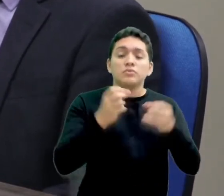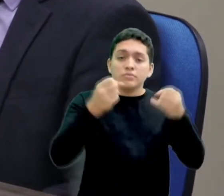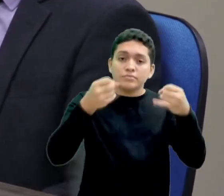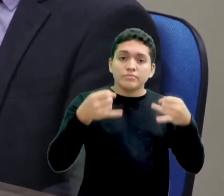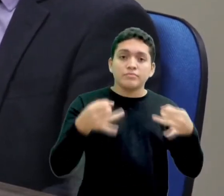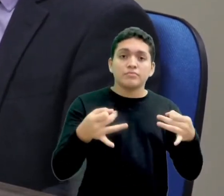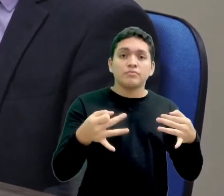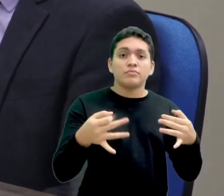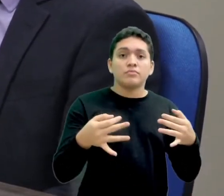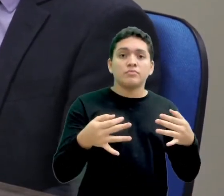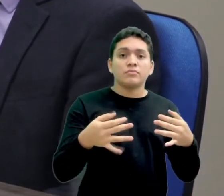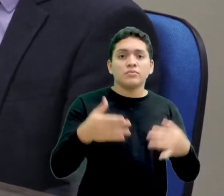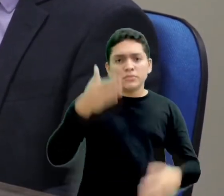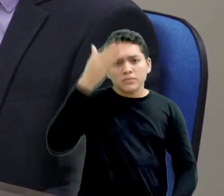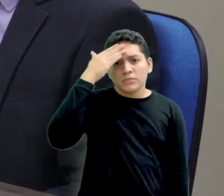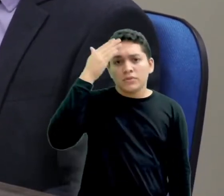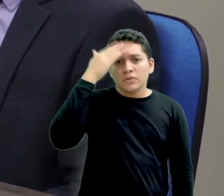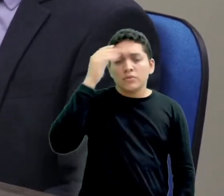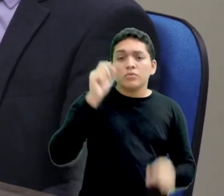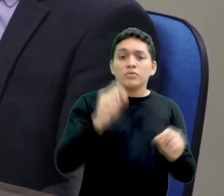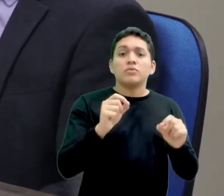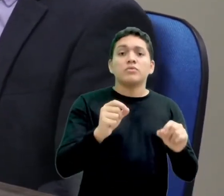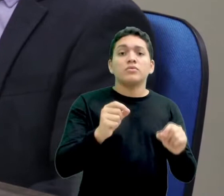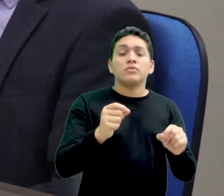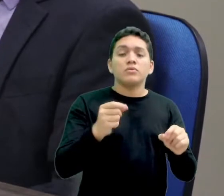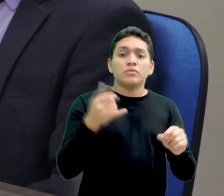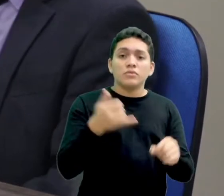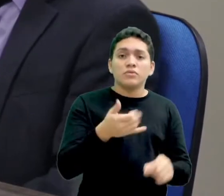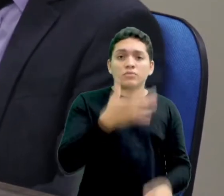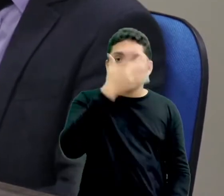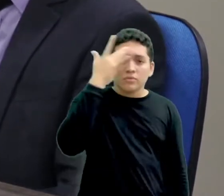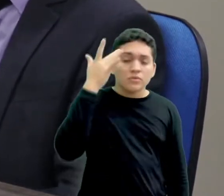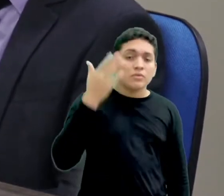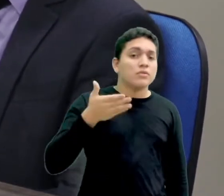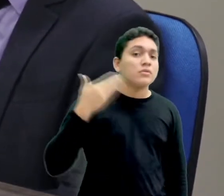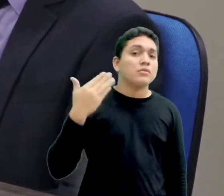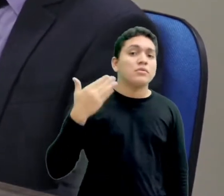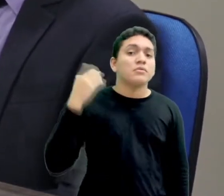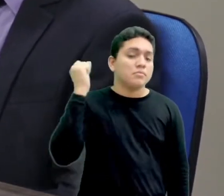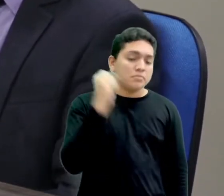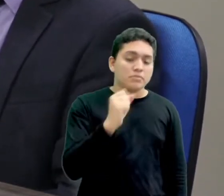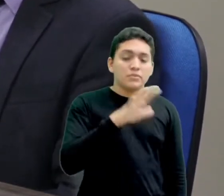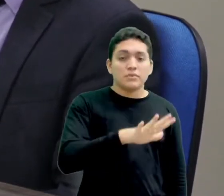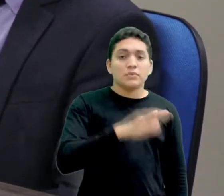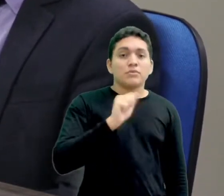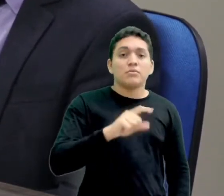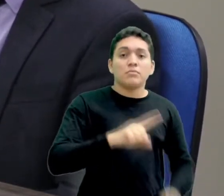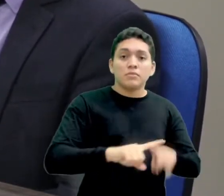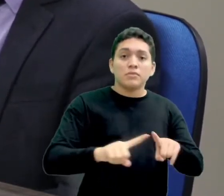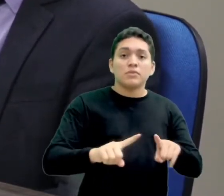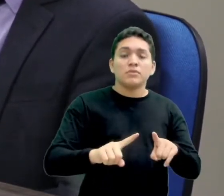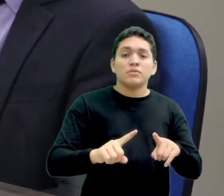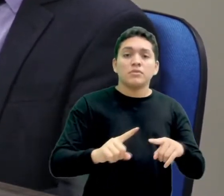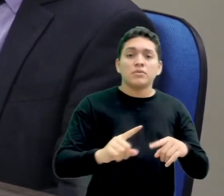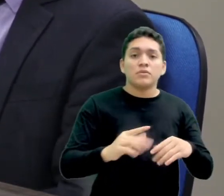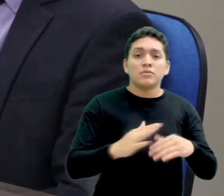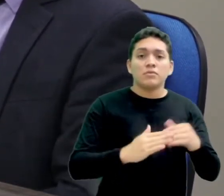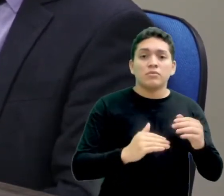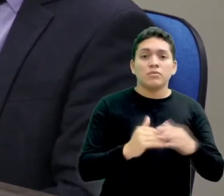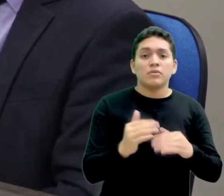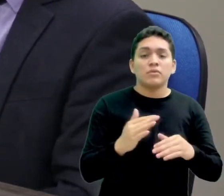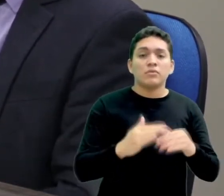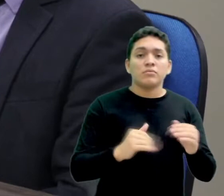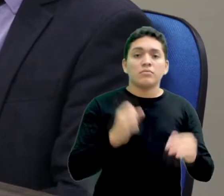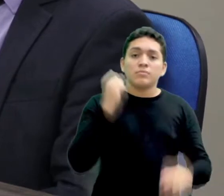ouviste o que foi dito aos antigos, Mateus 5:21, não matarás, mas qualquer que matar será réu de